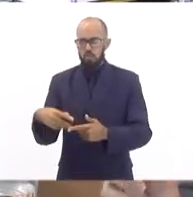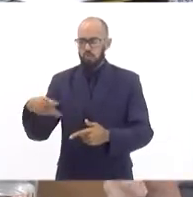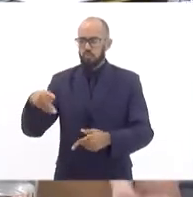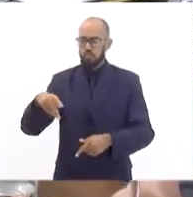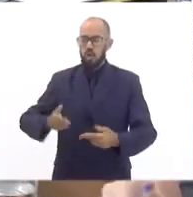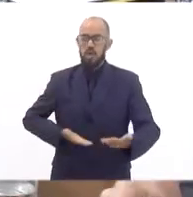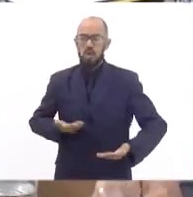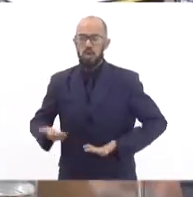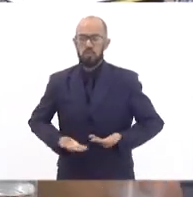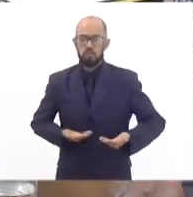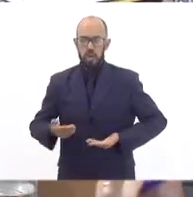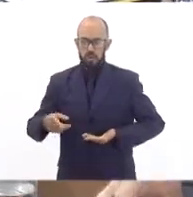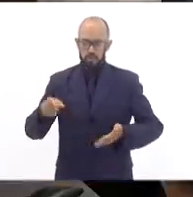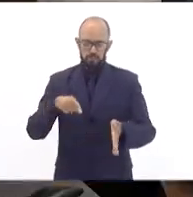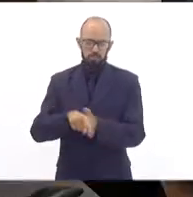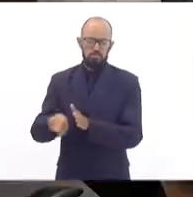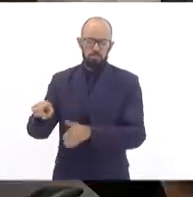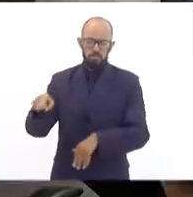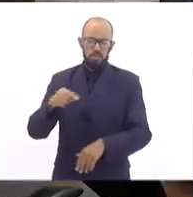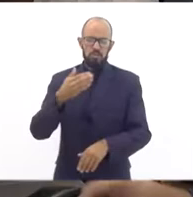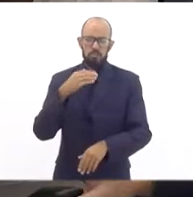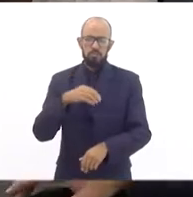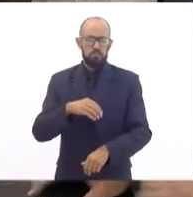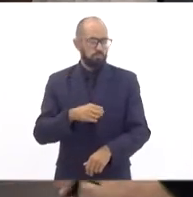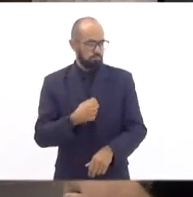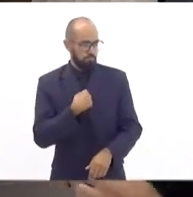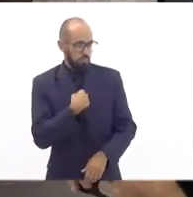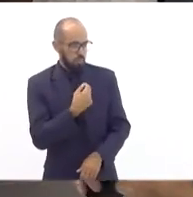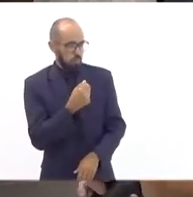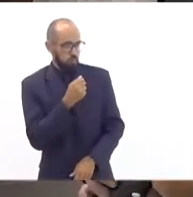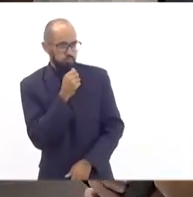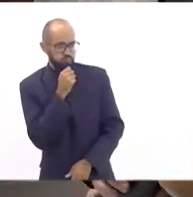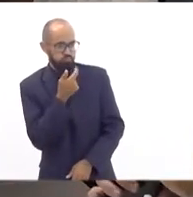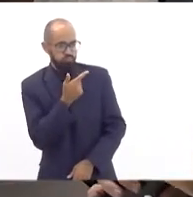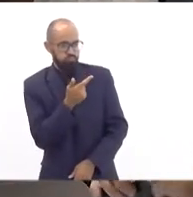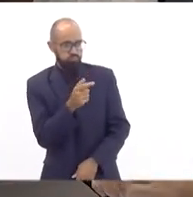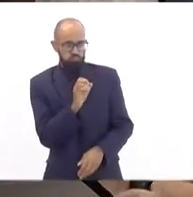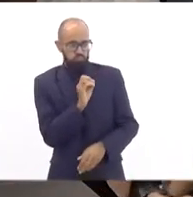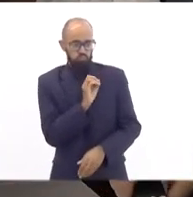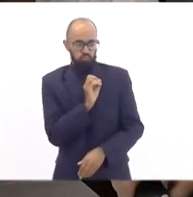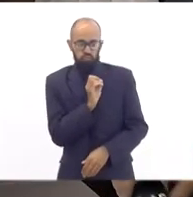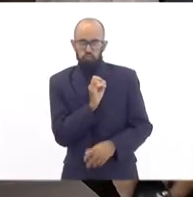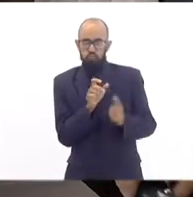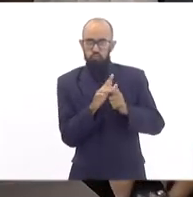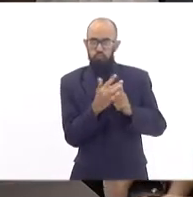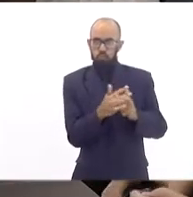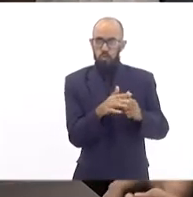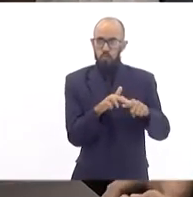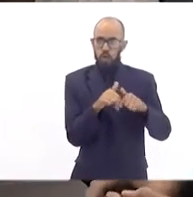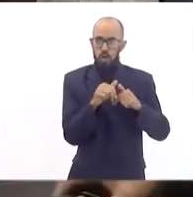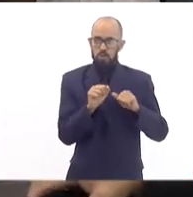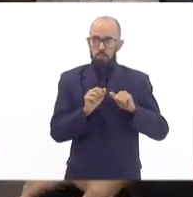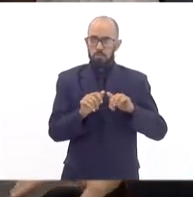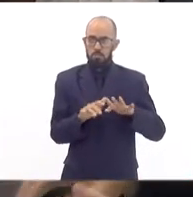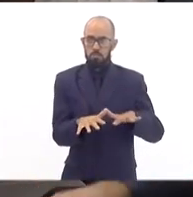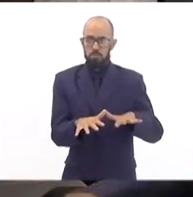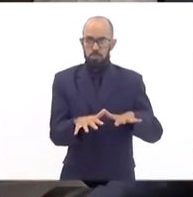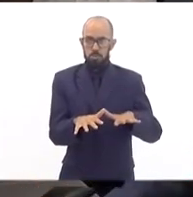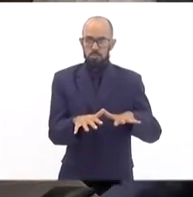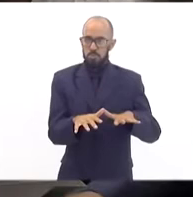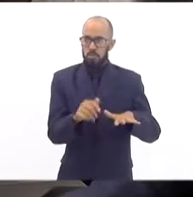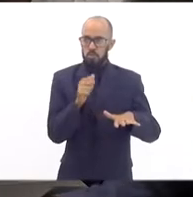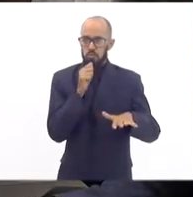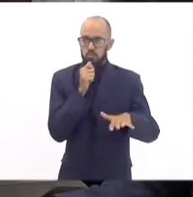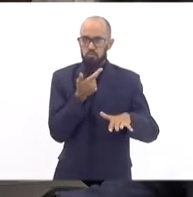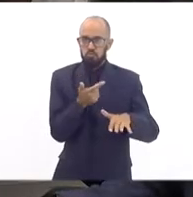diária, já que a senhora é diarista? Eu não tive reajuste. Não teve reajuste. Por conta da pandemia, eu não tive